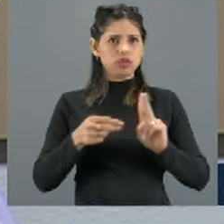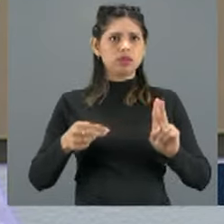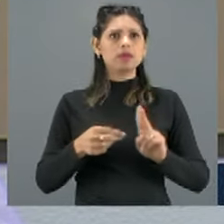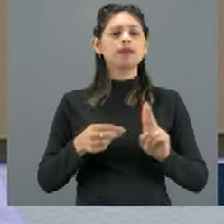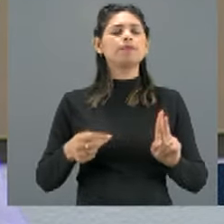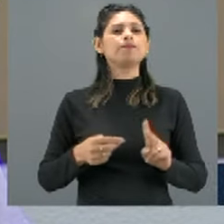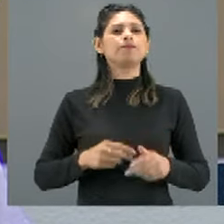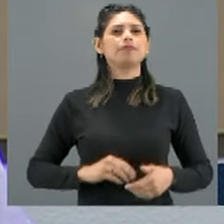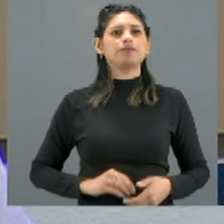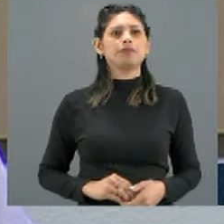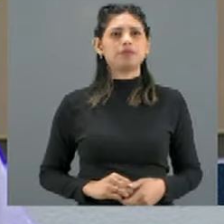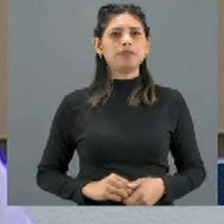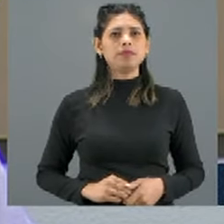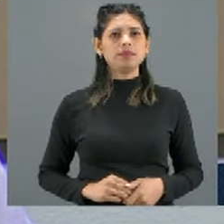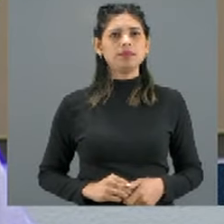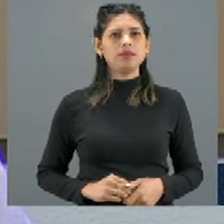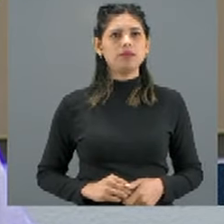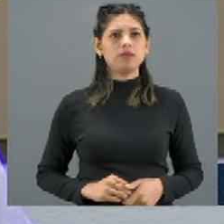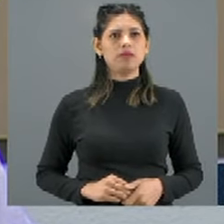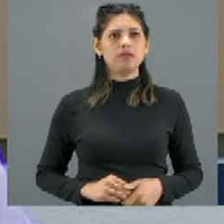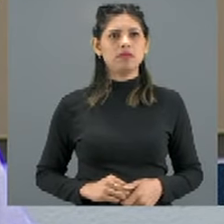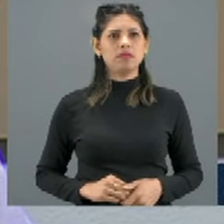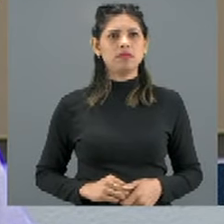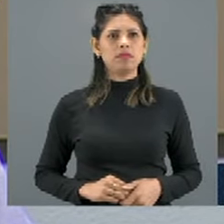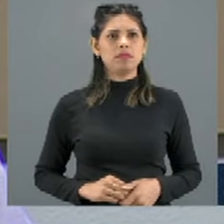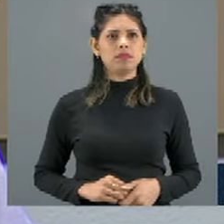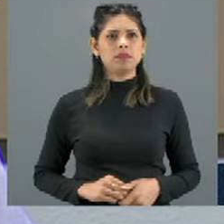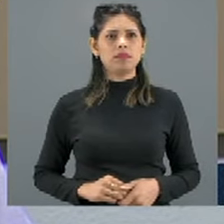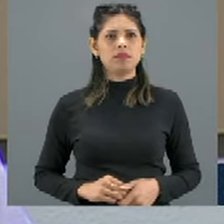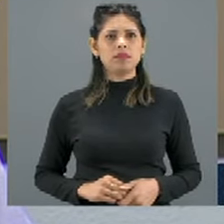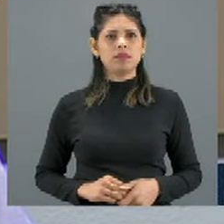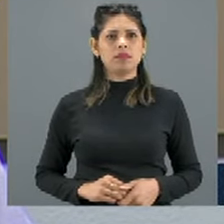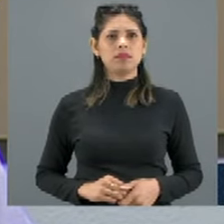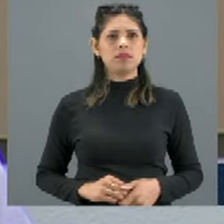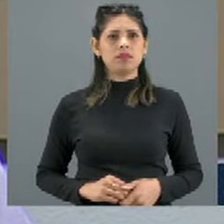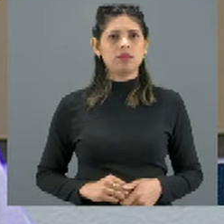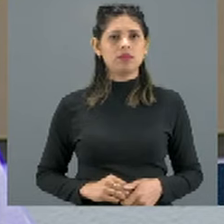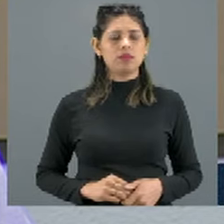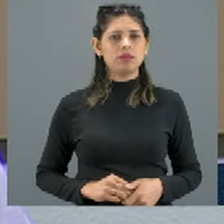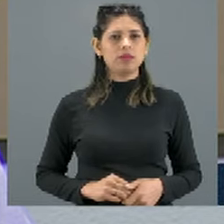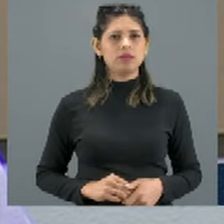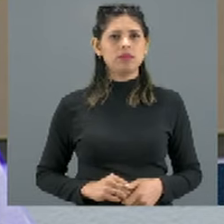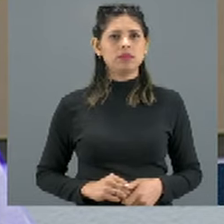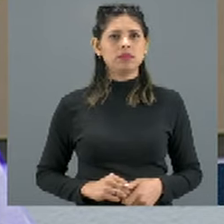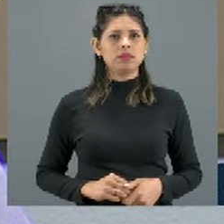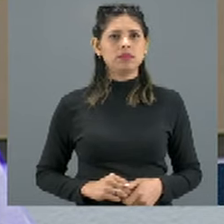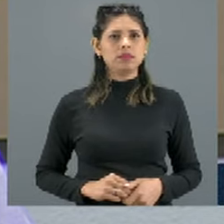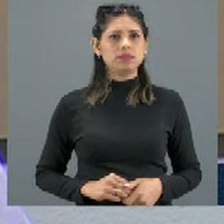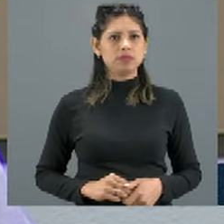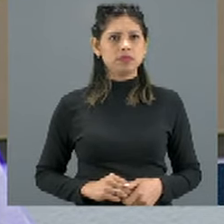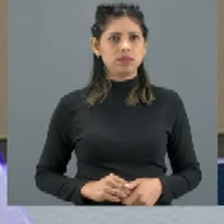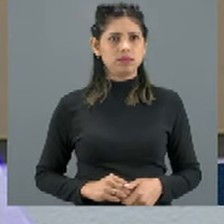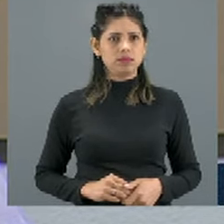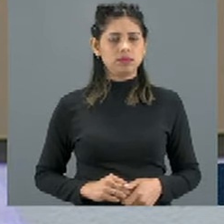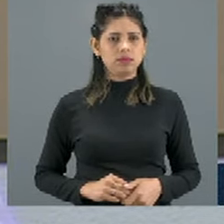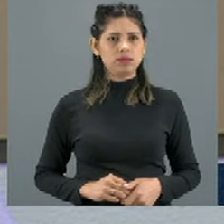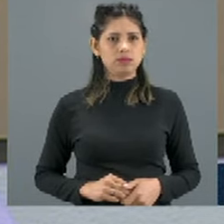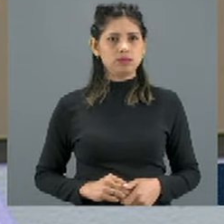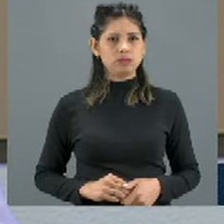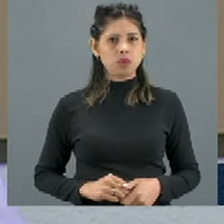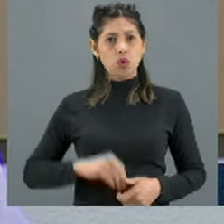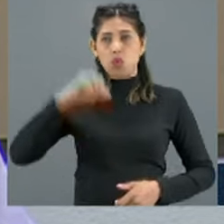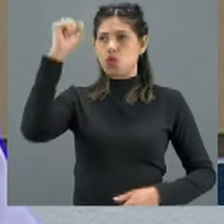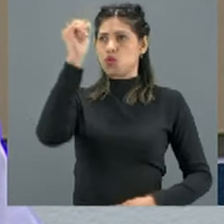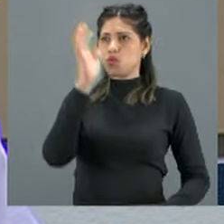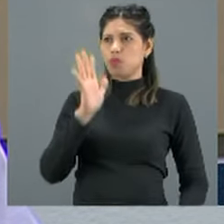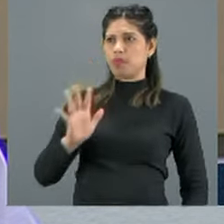Nossas vidas e acompanhando o desenvolvimento do Brasil. Teve um grito de